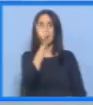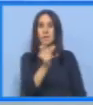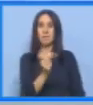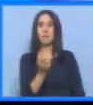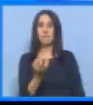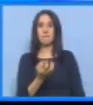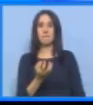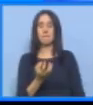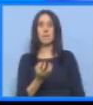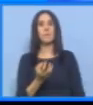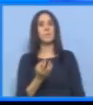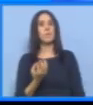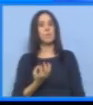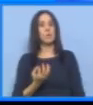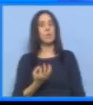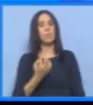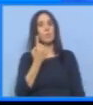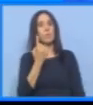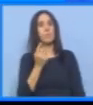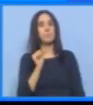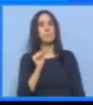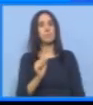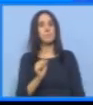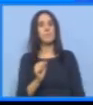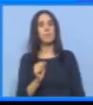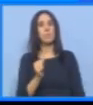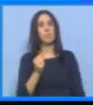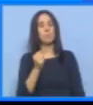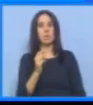realmente foi um